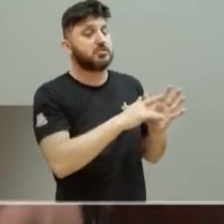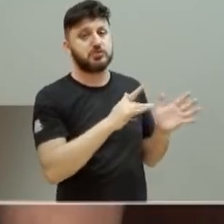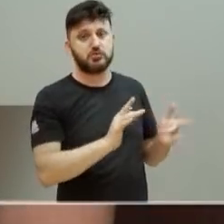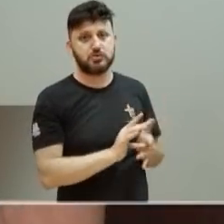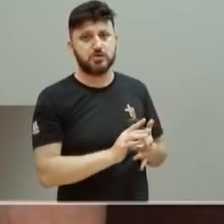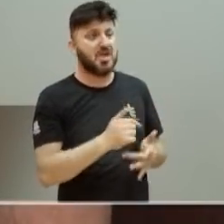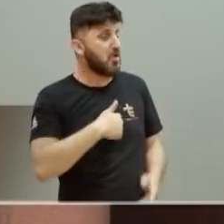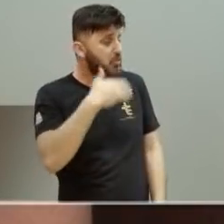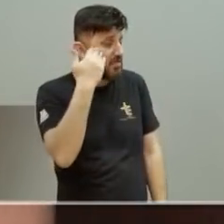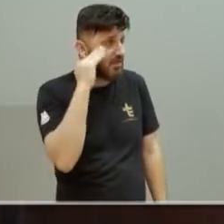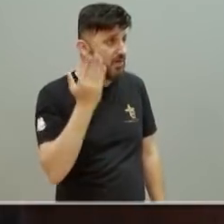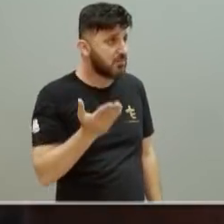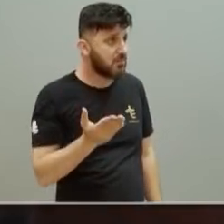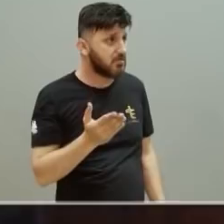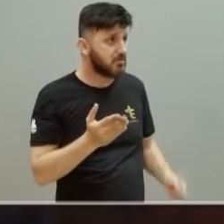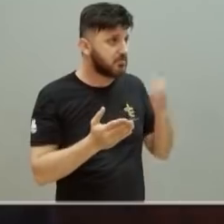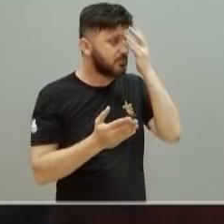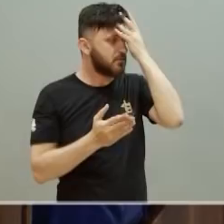não entendo.